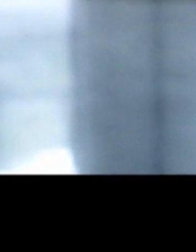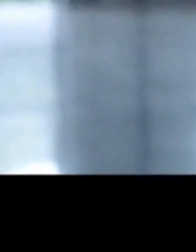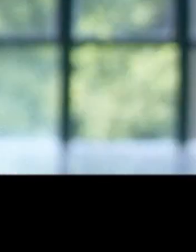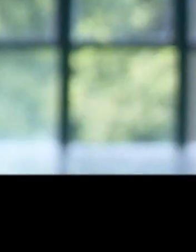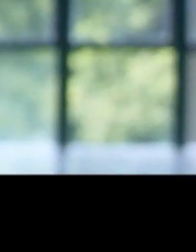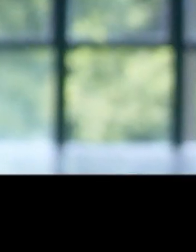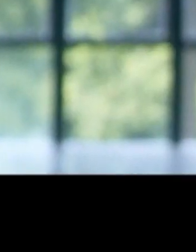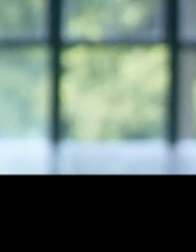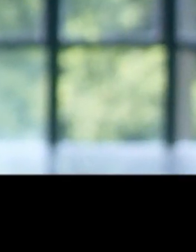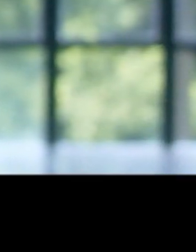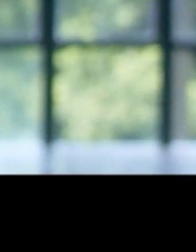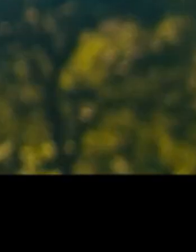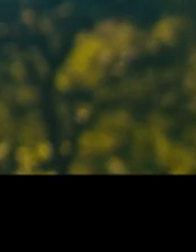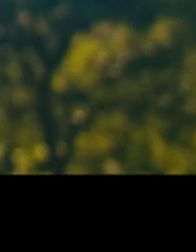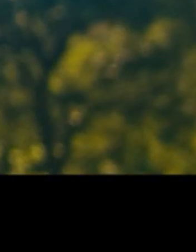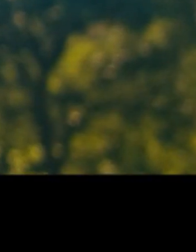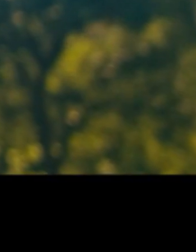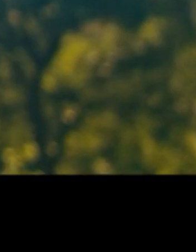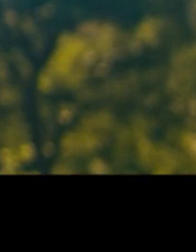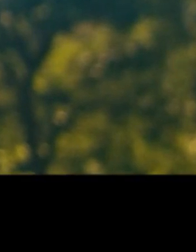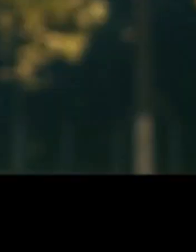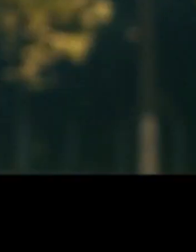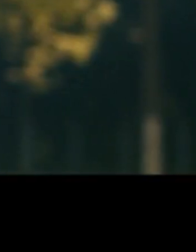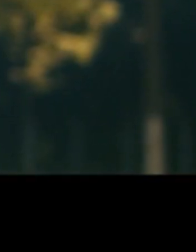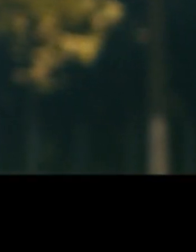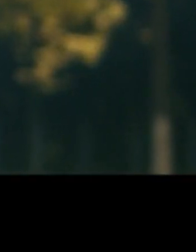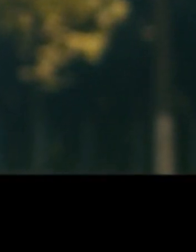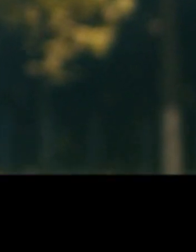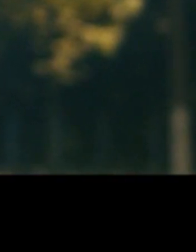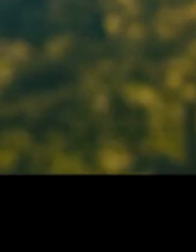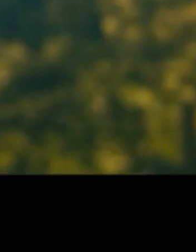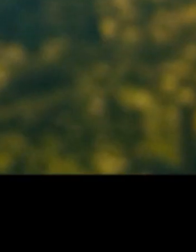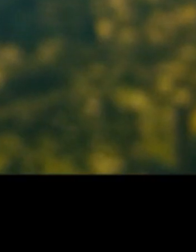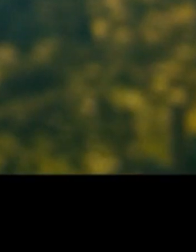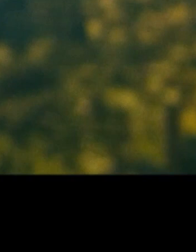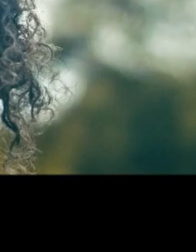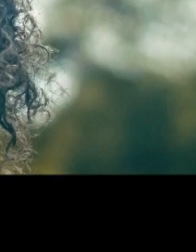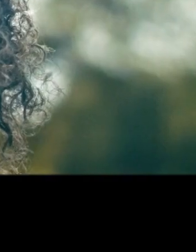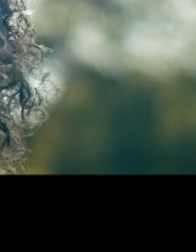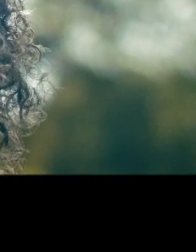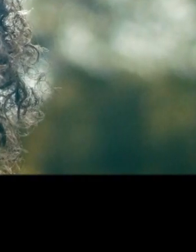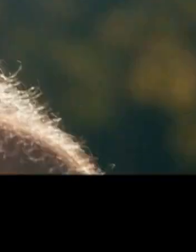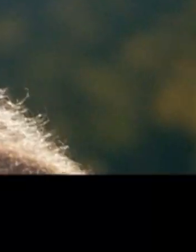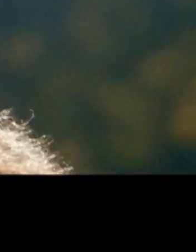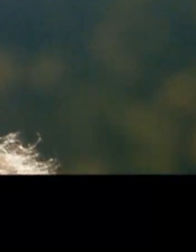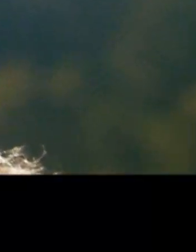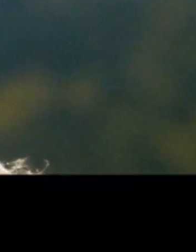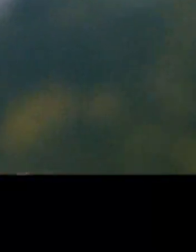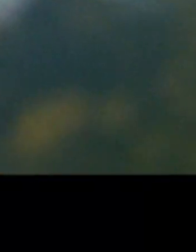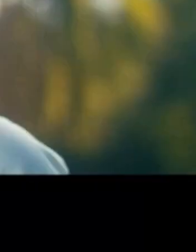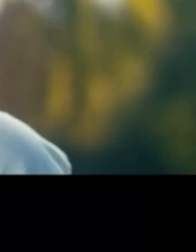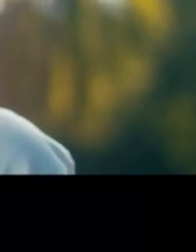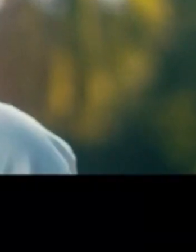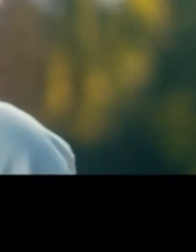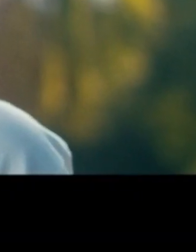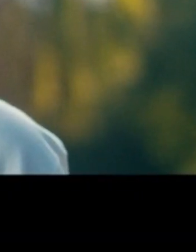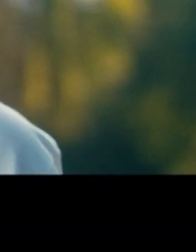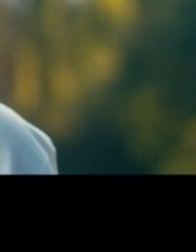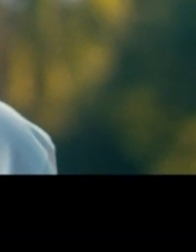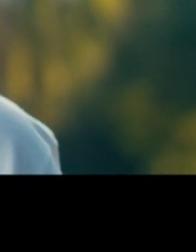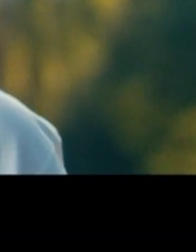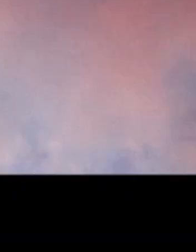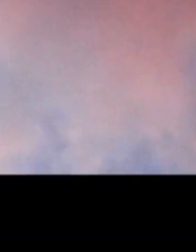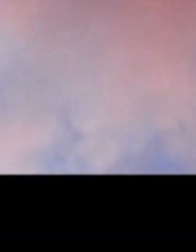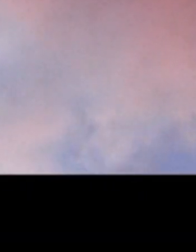e evitar aglomerações. Mais que uma dose de esperança, só a vacina pode proteger o nosso futuro. Agora, cabe a cada um fazer a